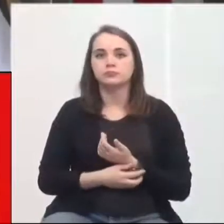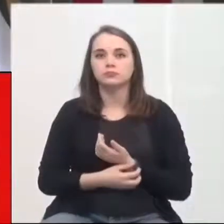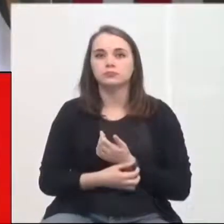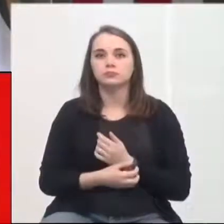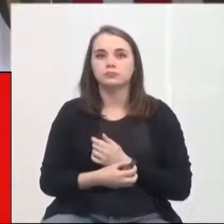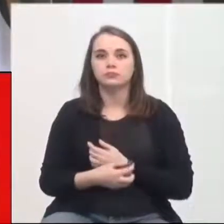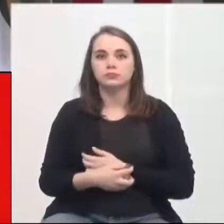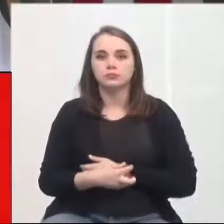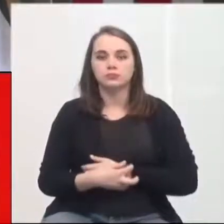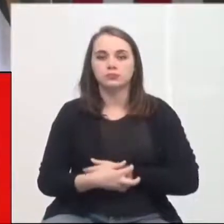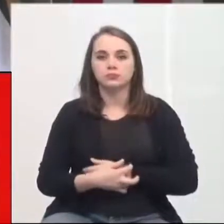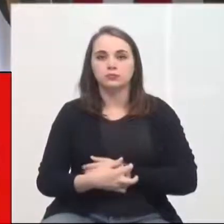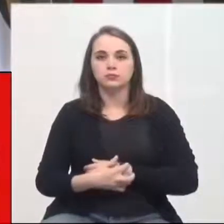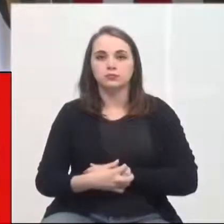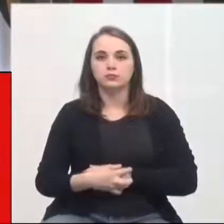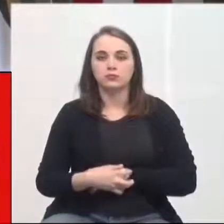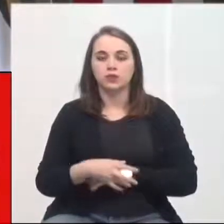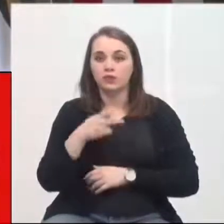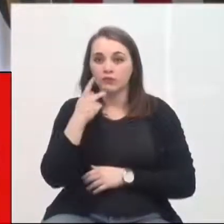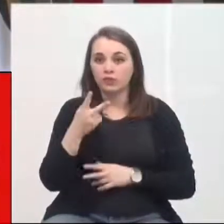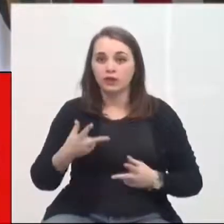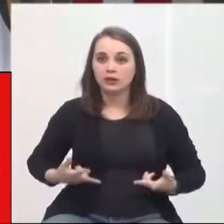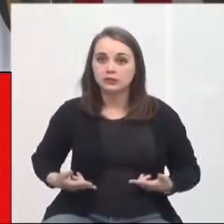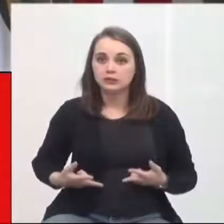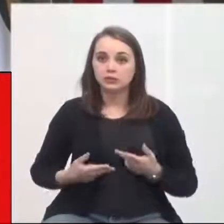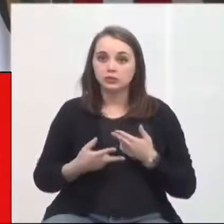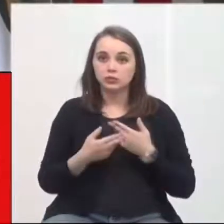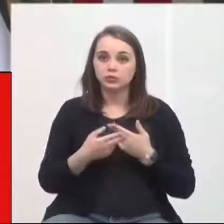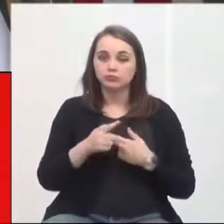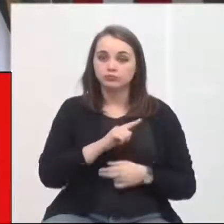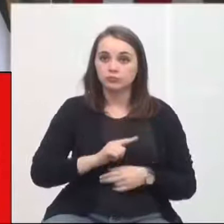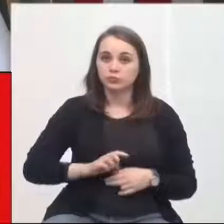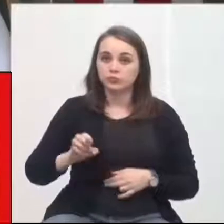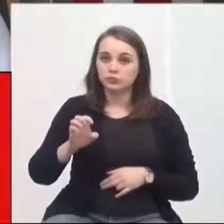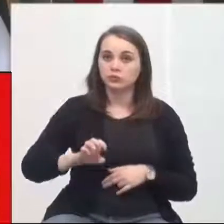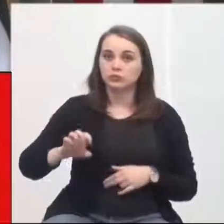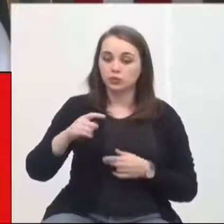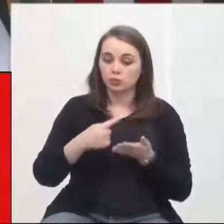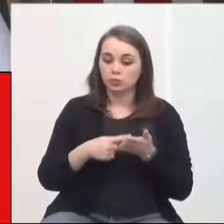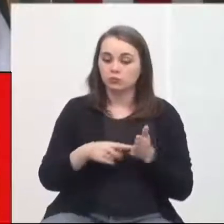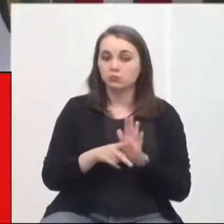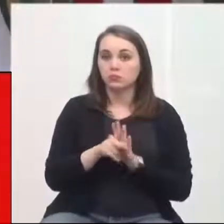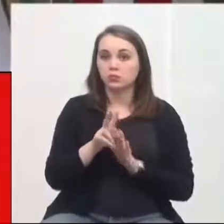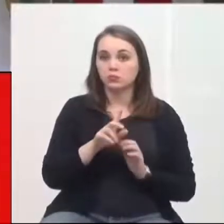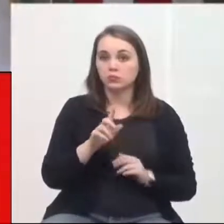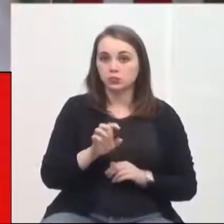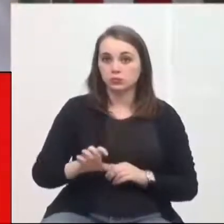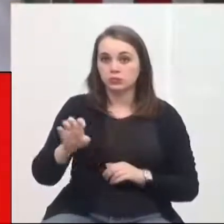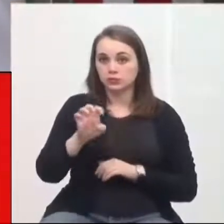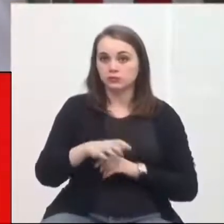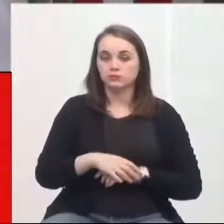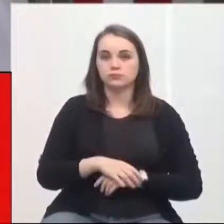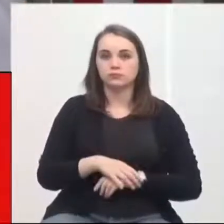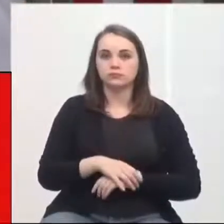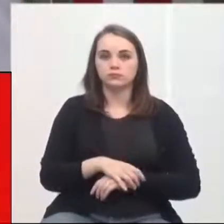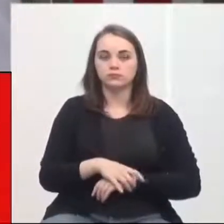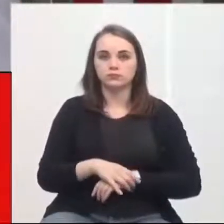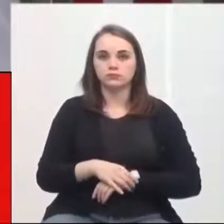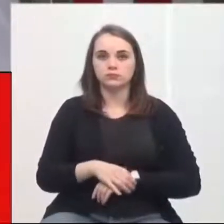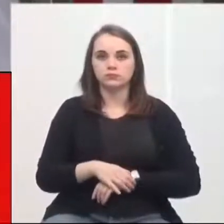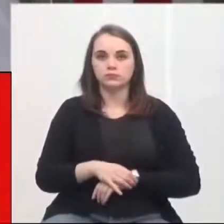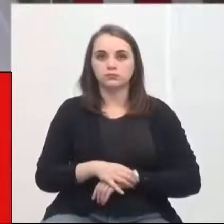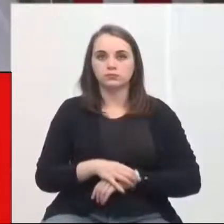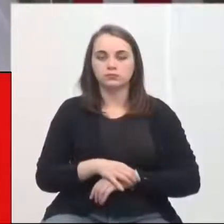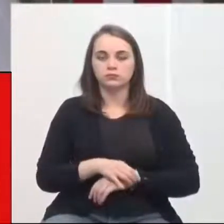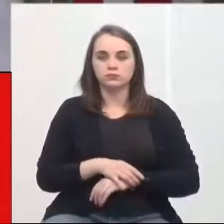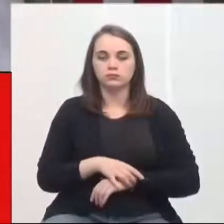Vou falar de cirurgias a nível de governo de estado, que o compromisso é do governo do estado. Eu venho